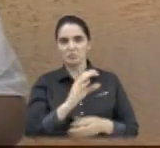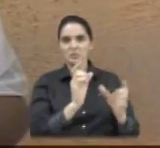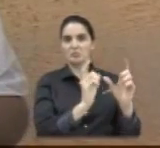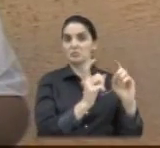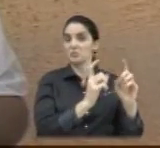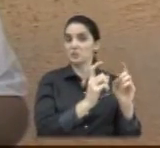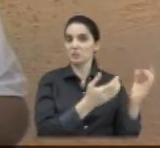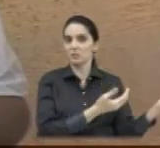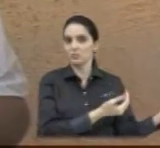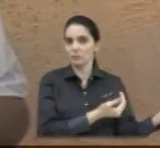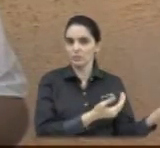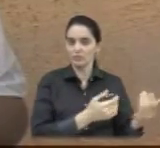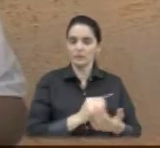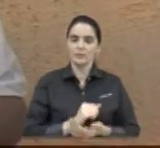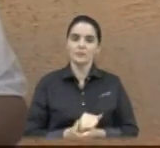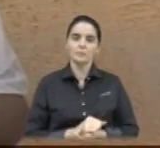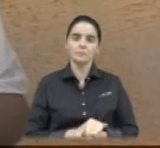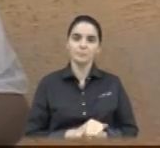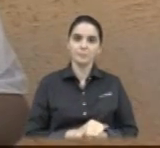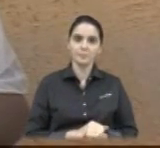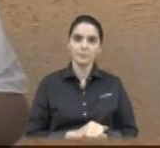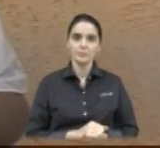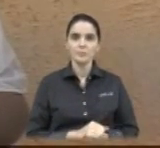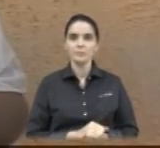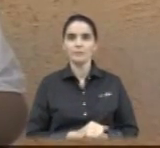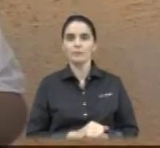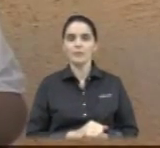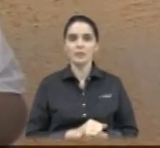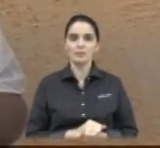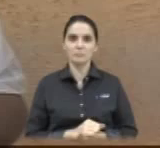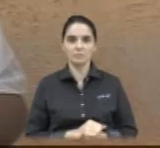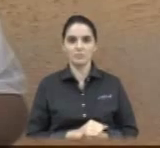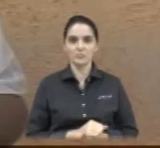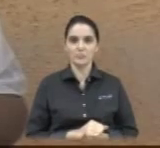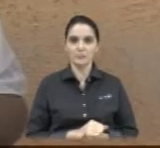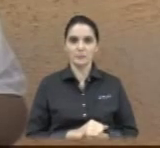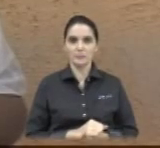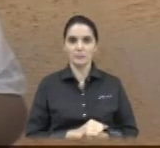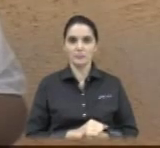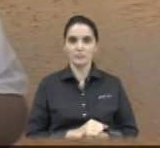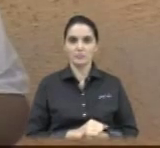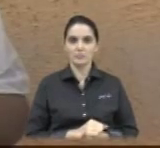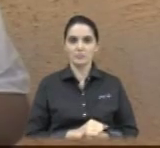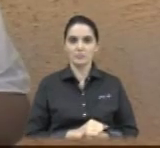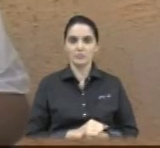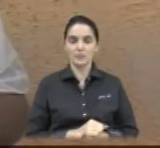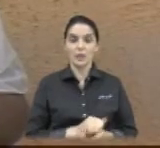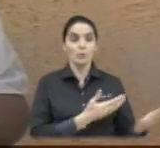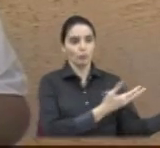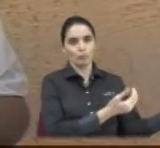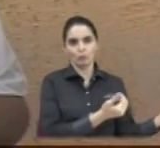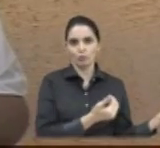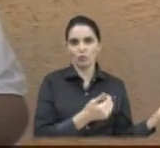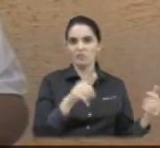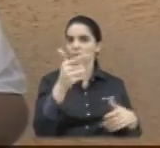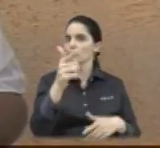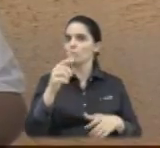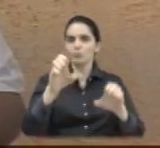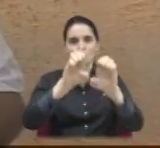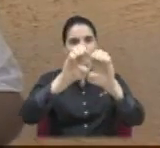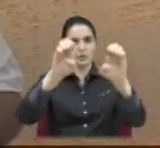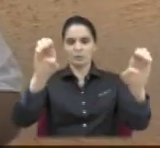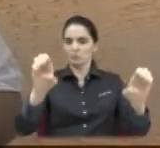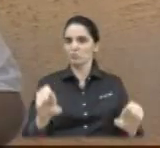player de paula que não garantir uma estrutura mínima para os jovens participarem darem prosseguimento aos trabalhos